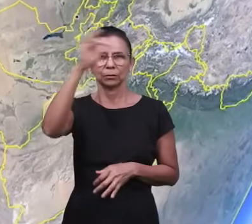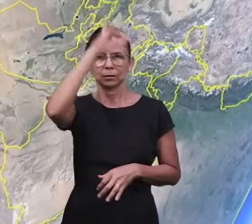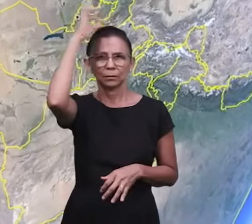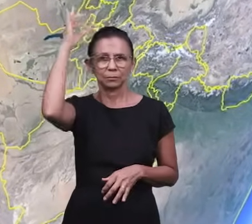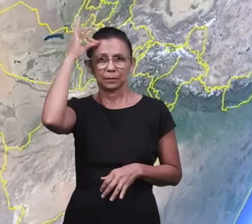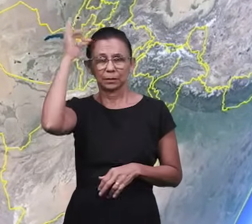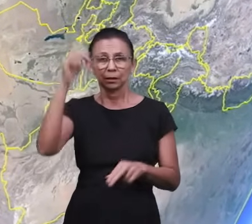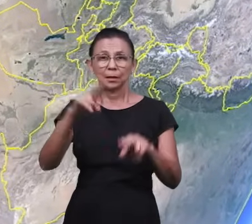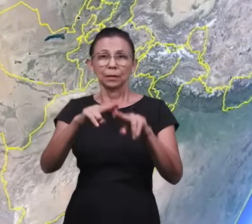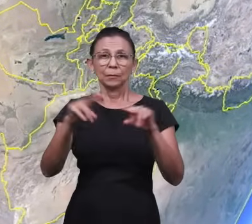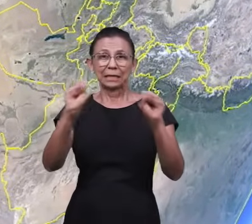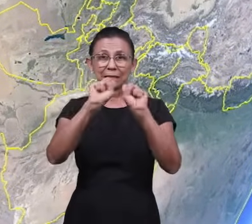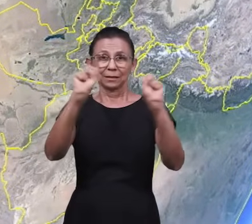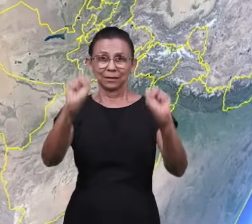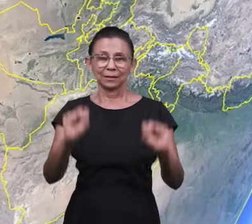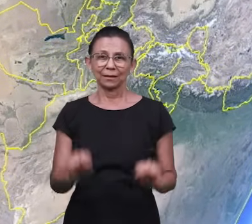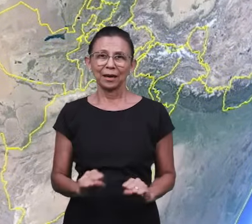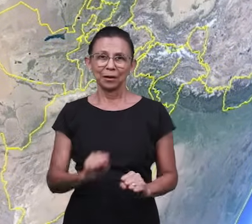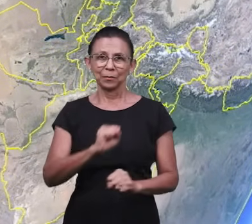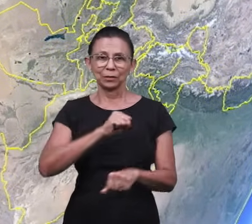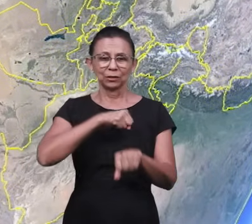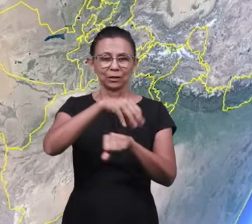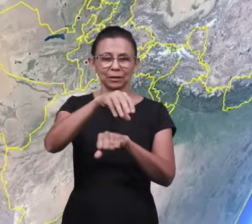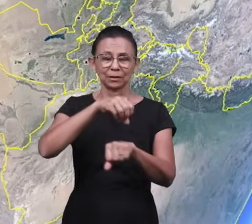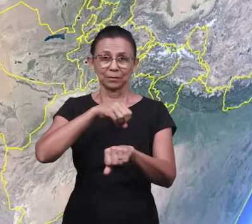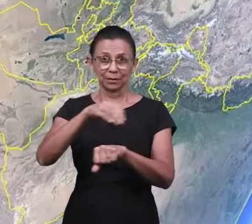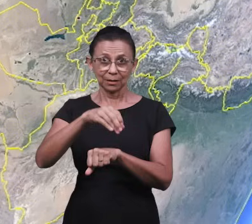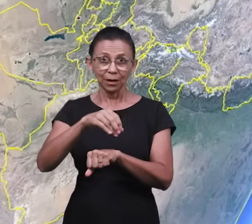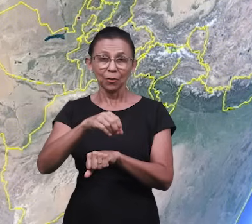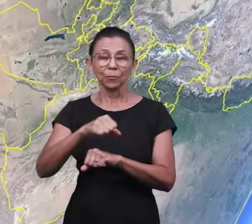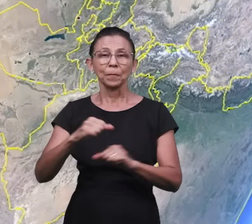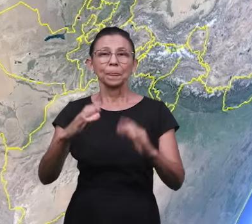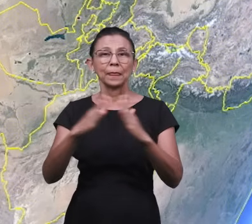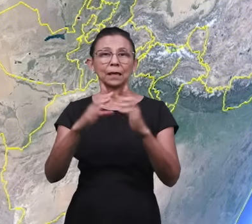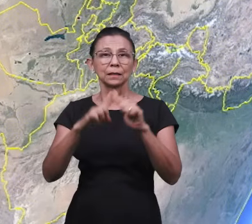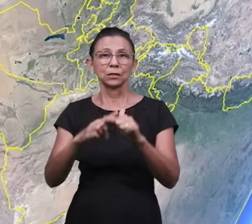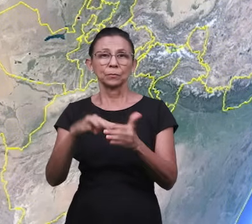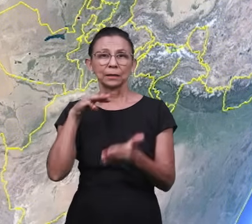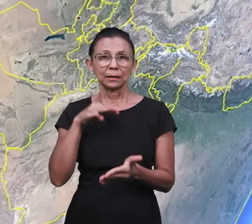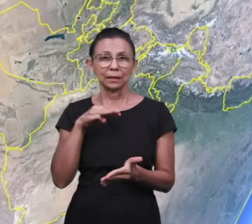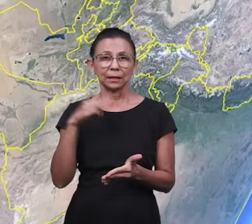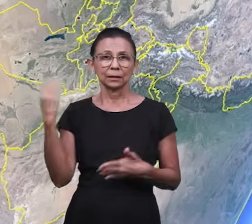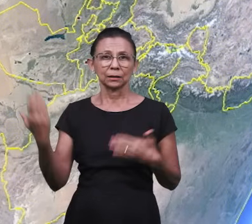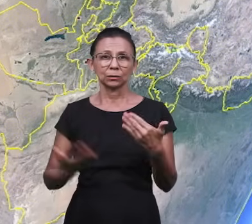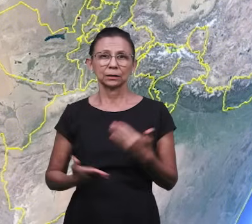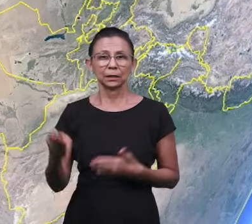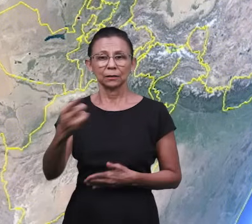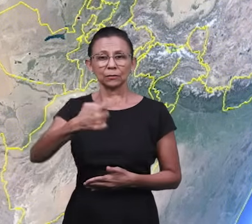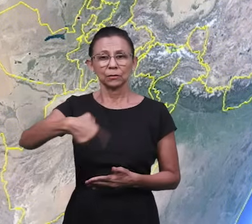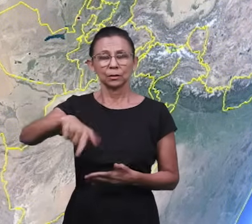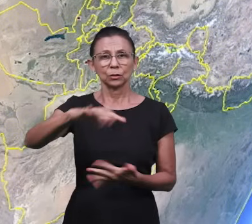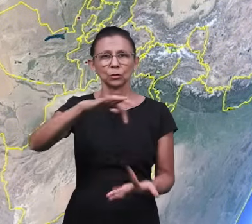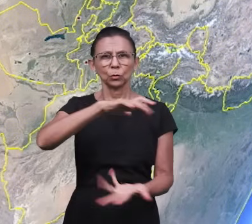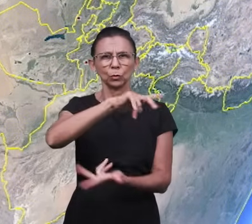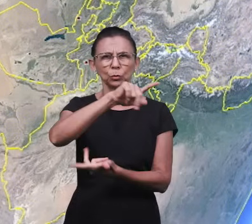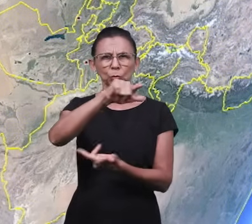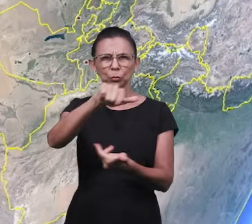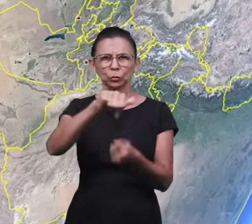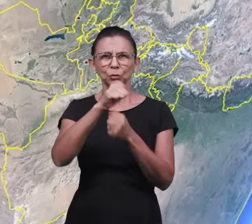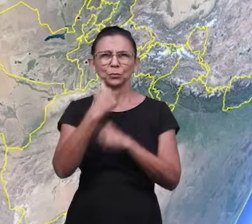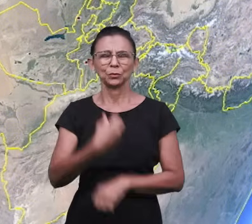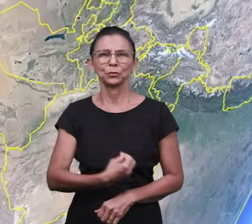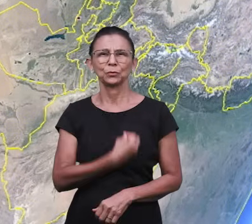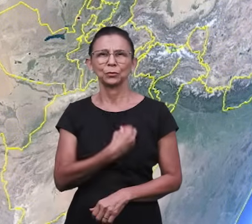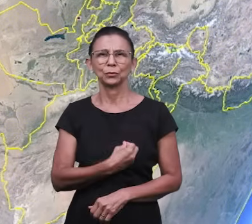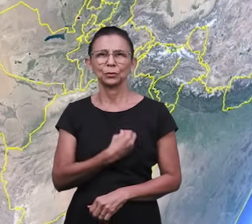espírito. Através do sistema de transmissão, os membros da Igreja Cristã Maranata de todo o planeta vivem